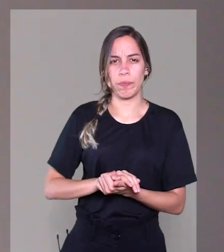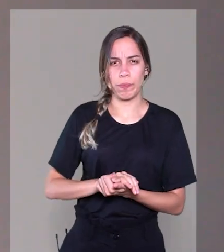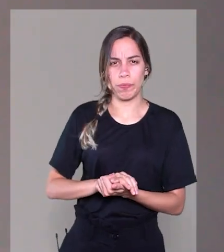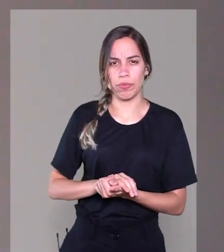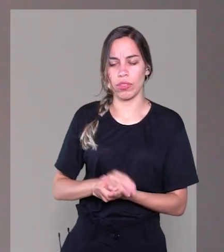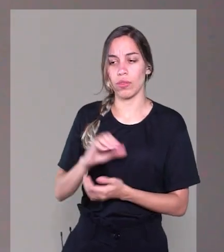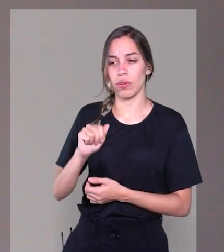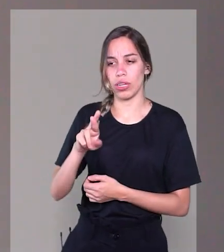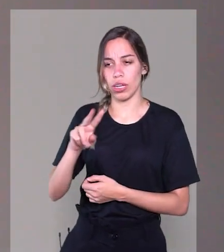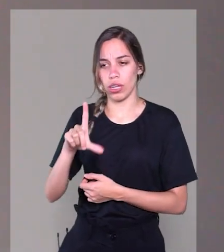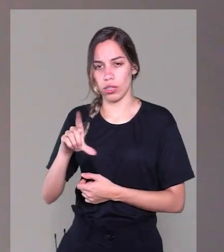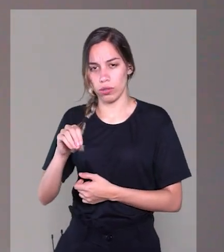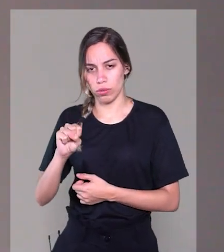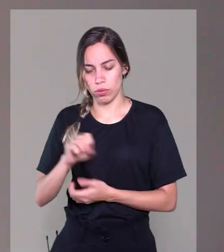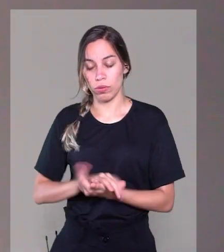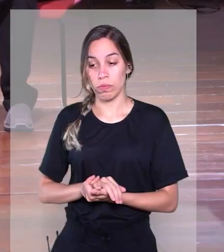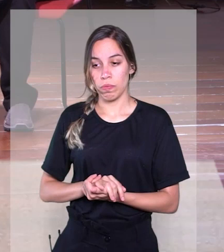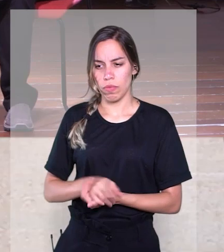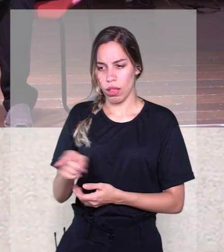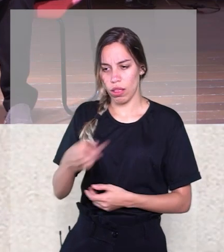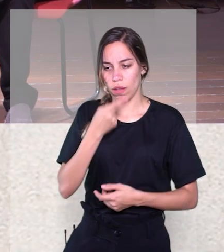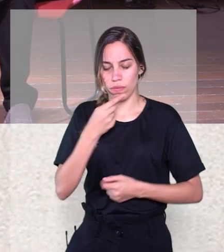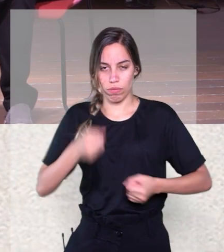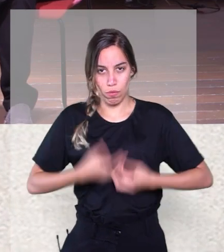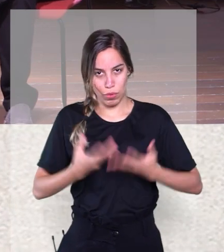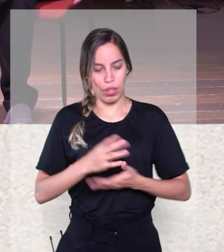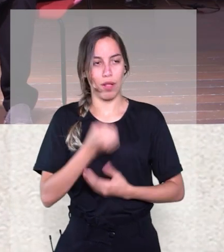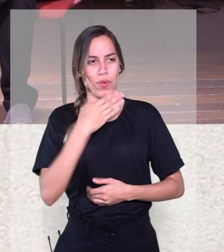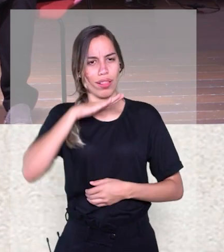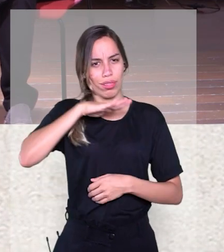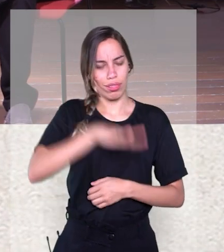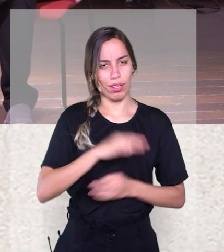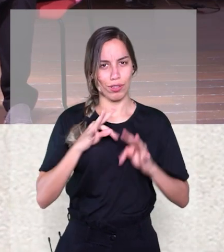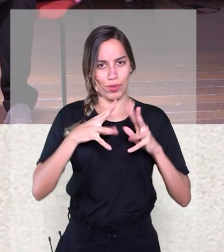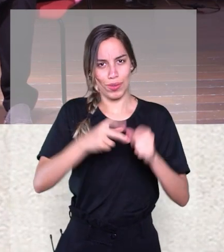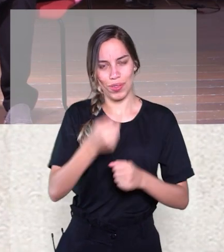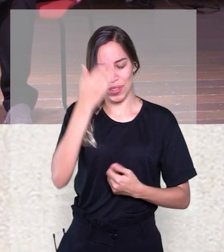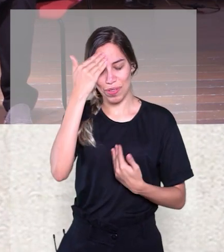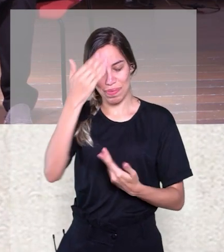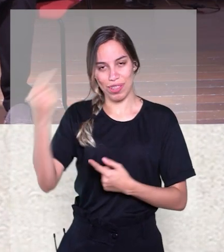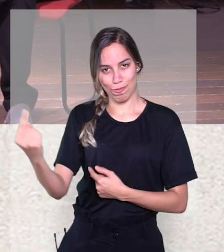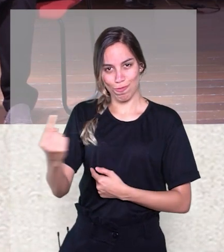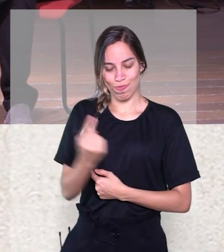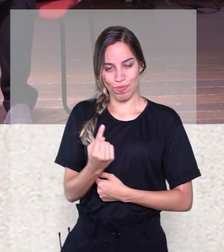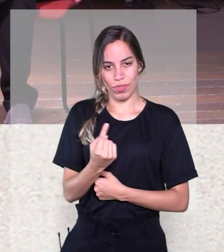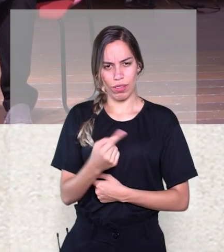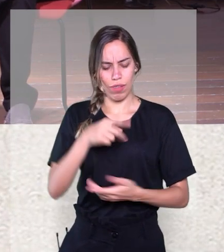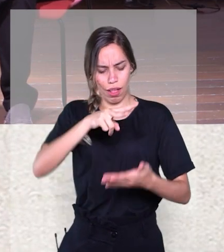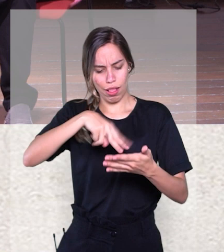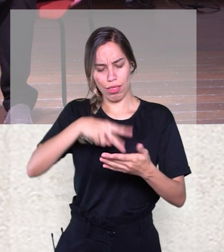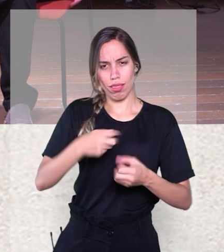lendo um pequeno poema para vocês. Olá, boa tarde a todos, obrigado por virem. Pedro Drummond é um